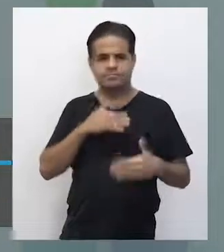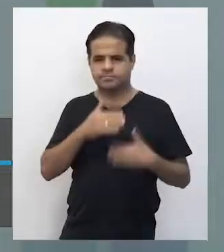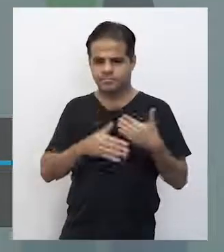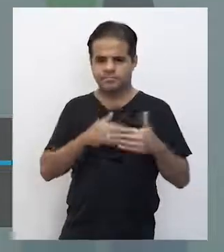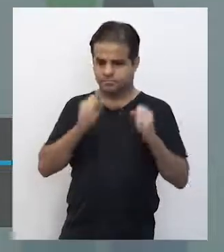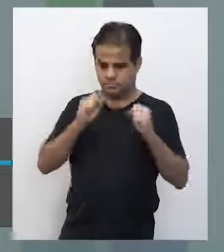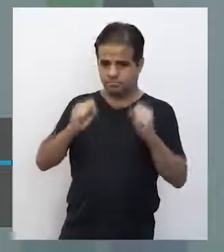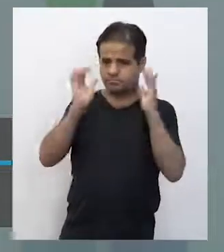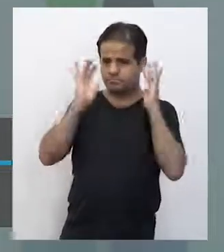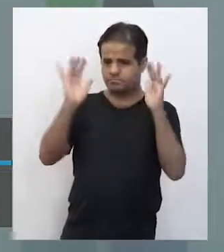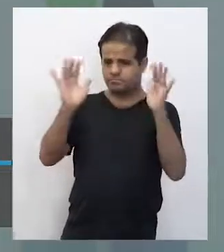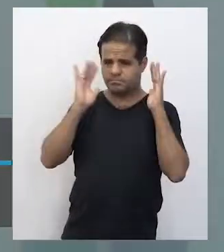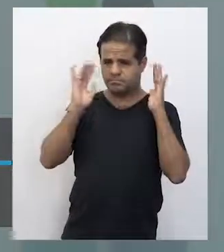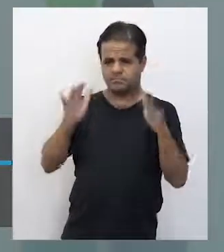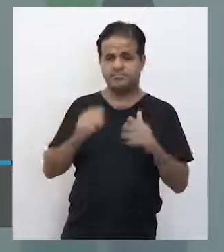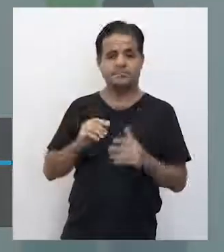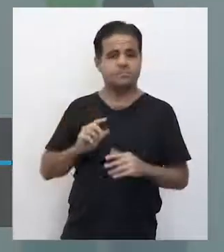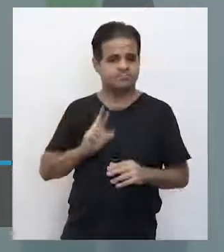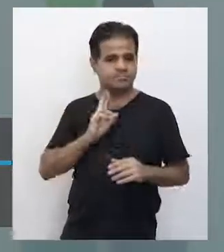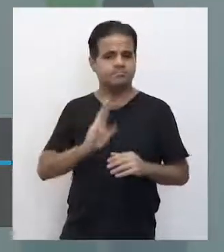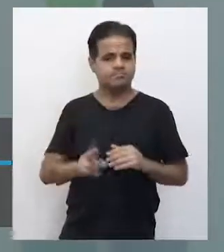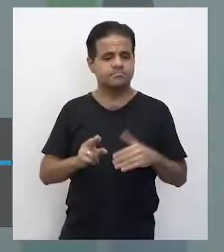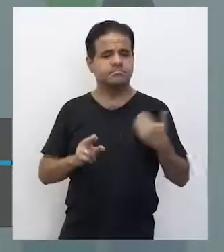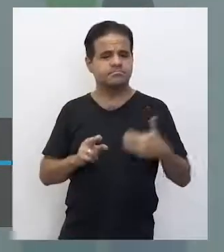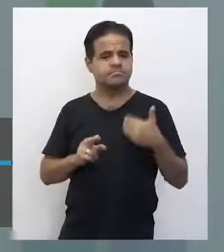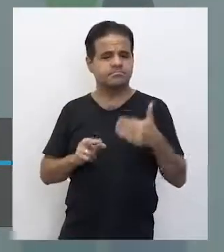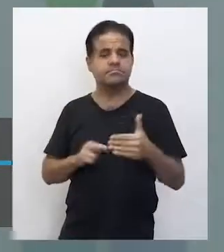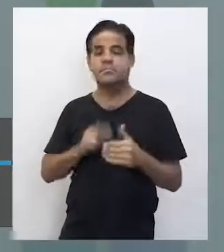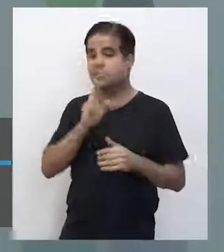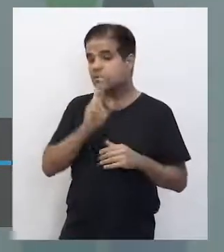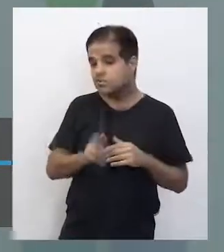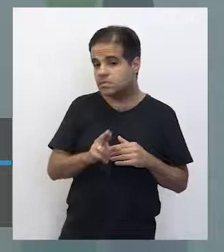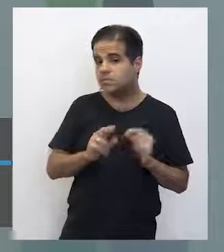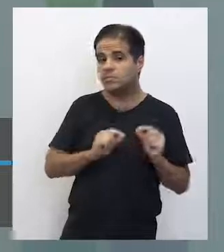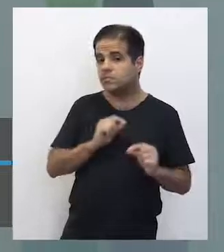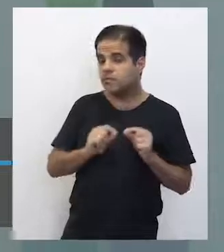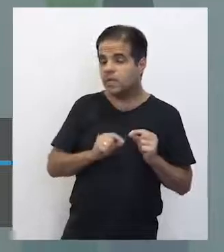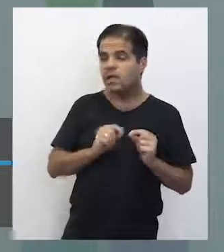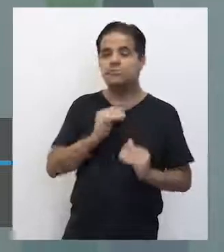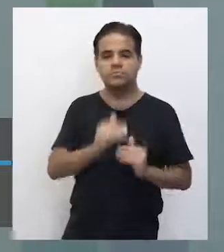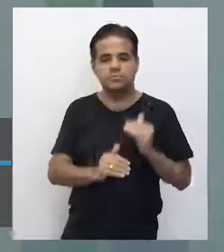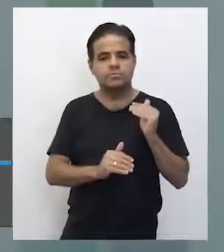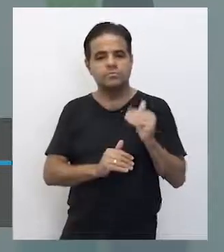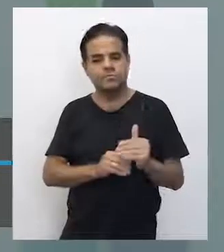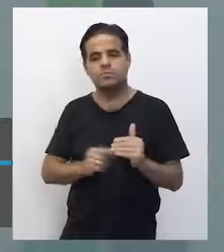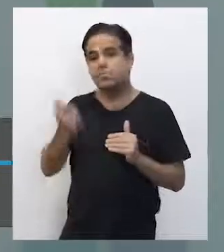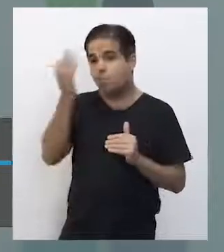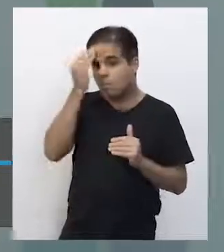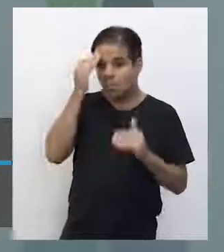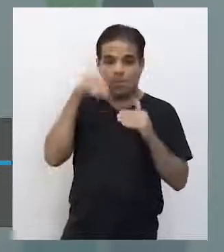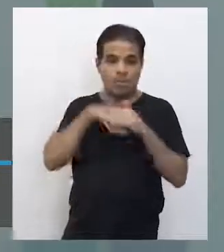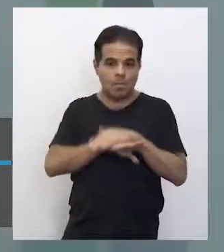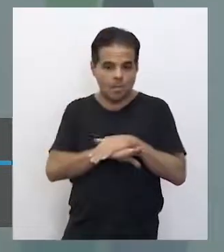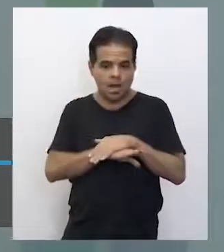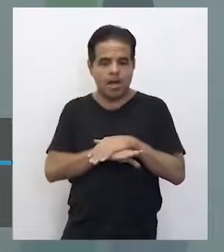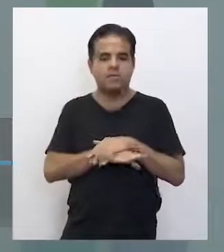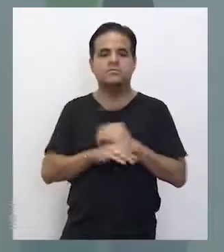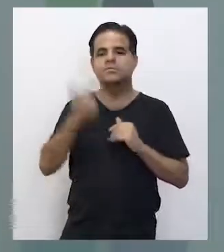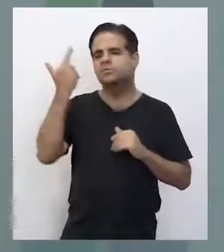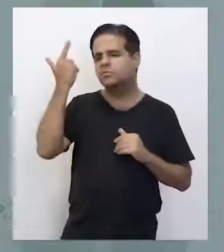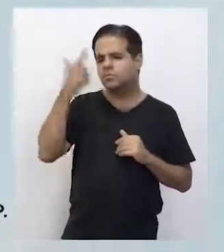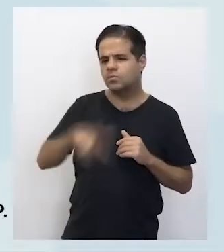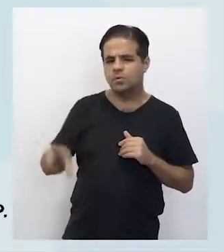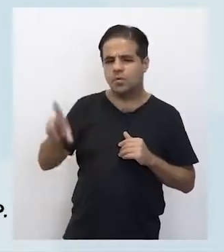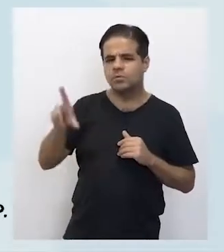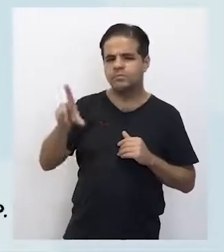pode pensar muitas vezes que as consequências são resultados de um processo. Aluno, guarda isso.